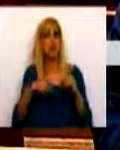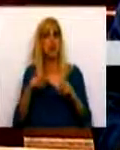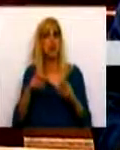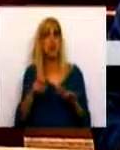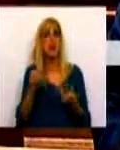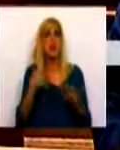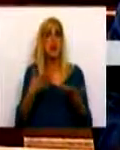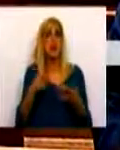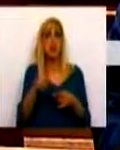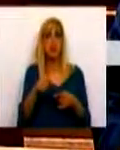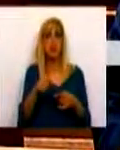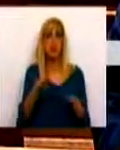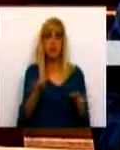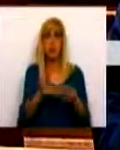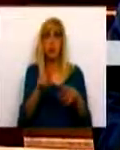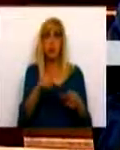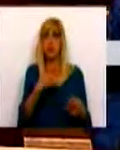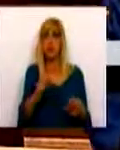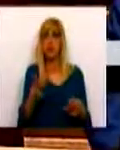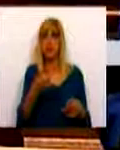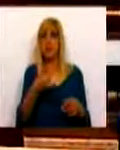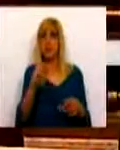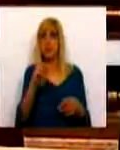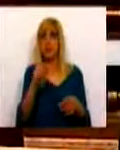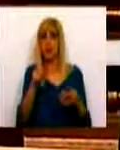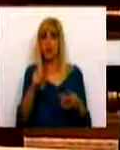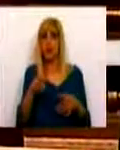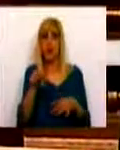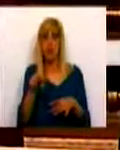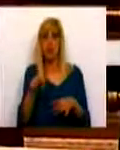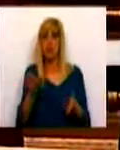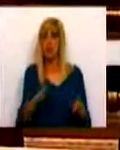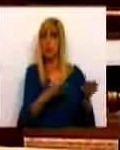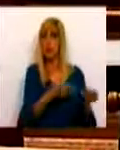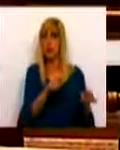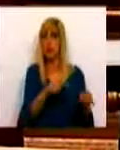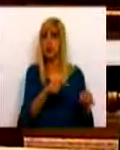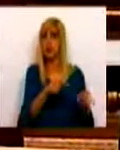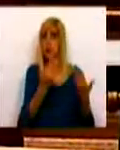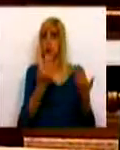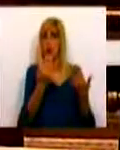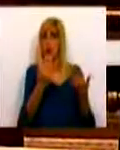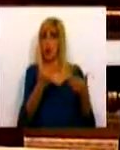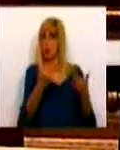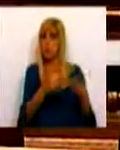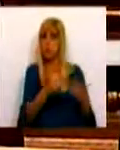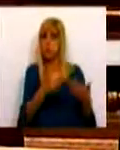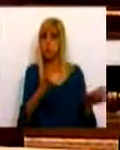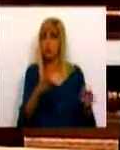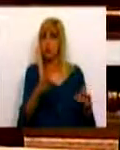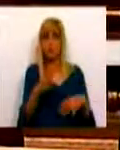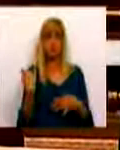neste movimento mais 123. Portanto, essa parte desbloqueada das pessoas está a ser feita. Nós estamos a